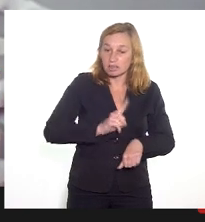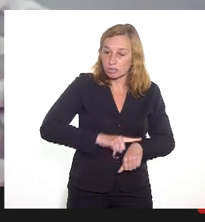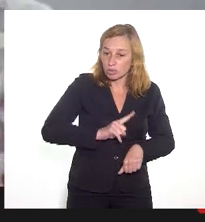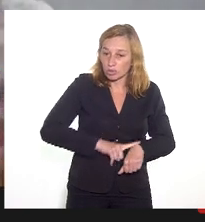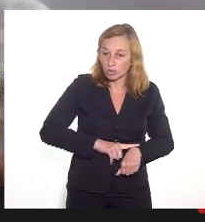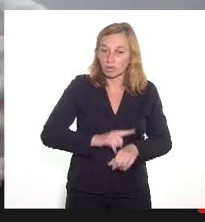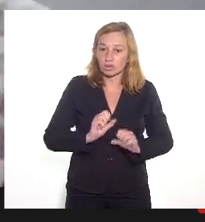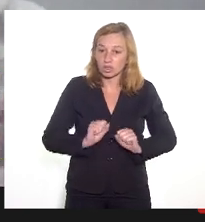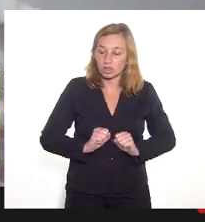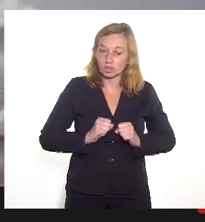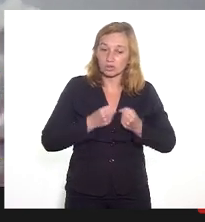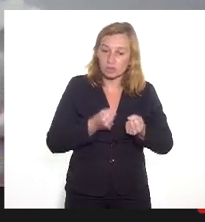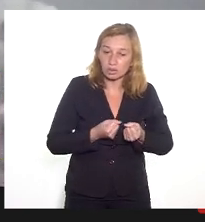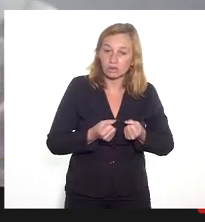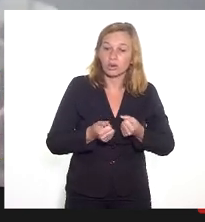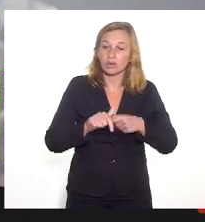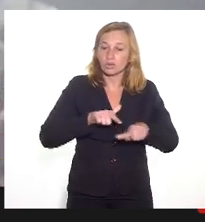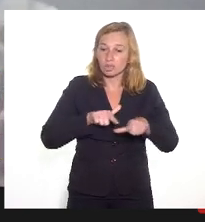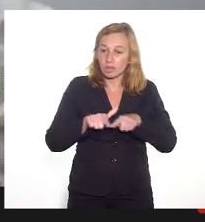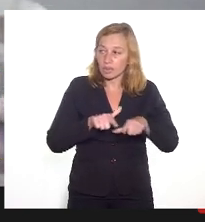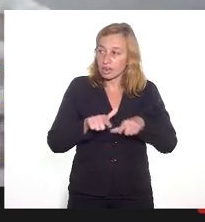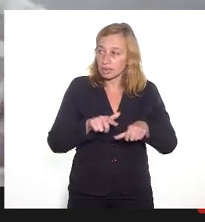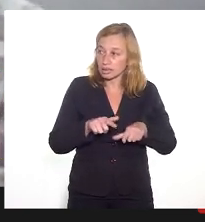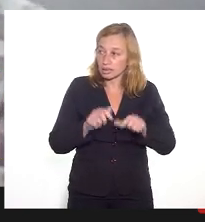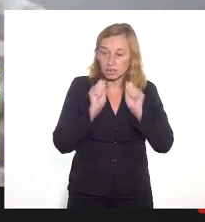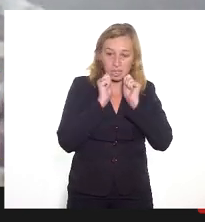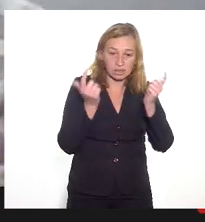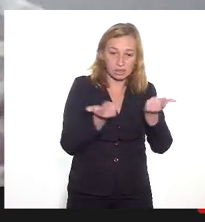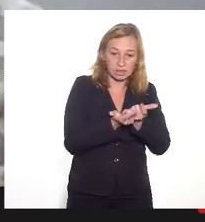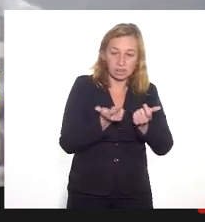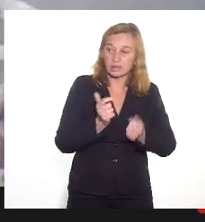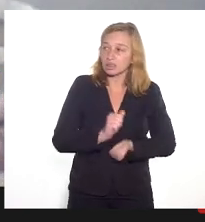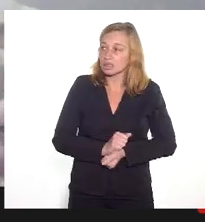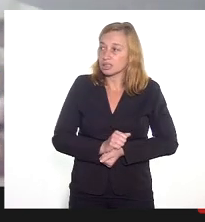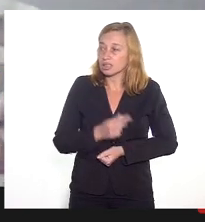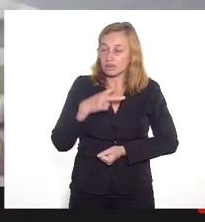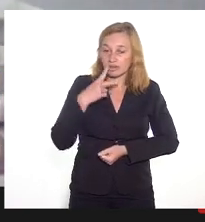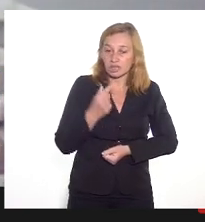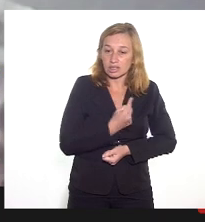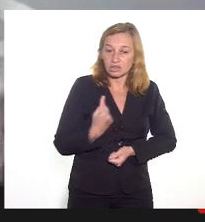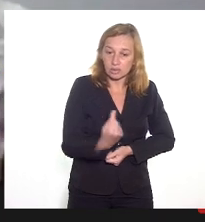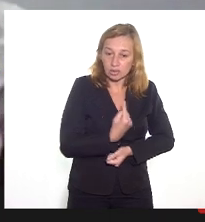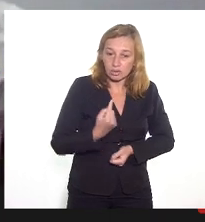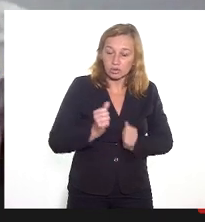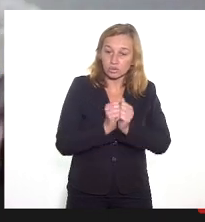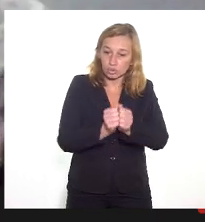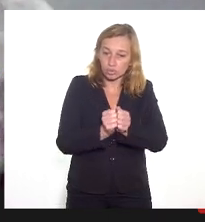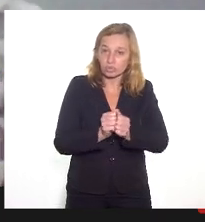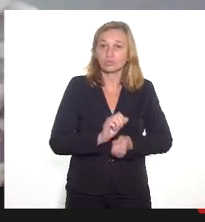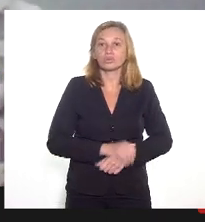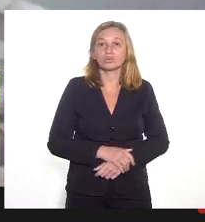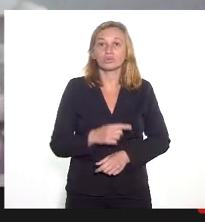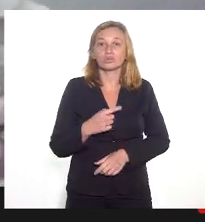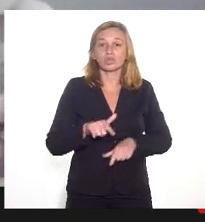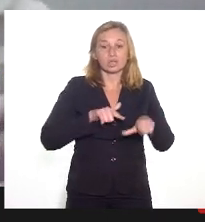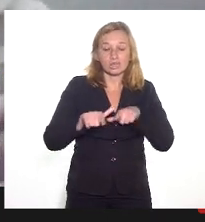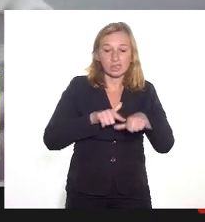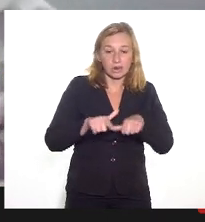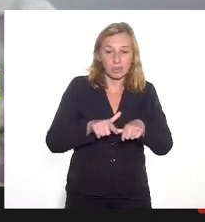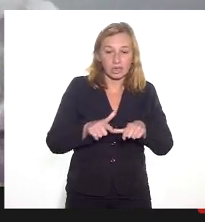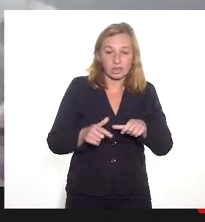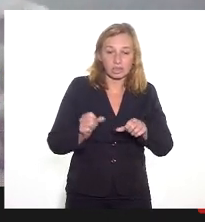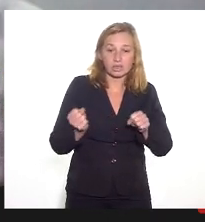momento, reforçando o trabalho da Assembleia e dizendo que nós estaremos juntos. Eu acho que esse trabalho de